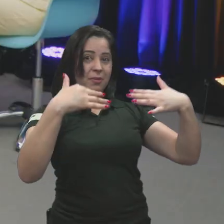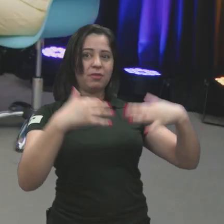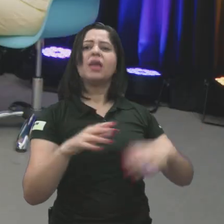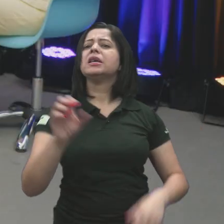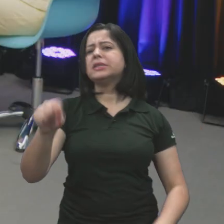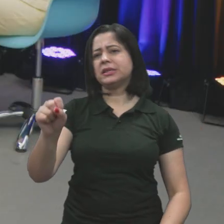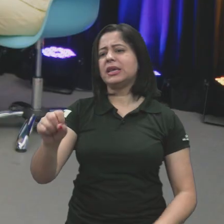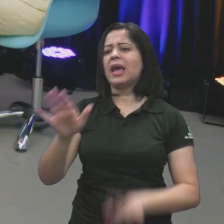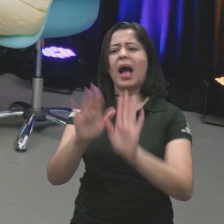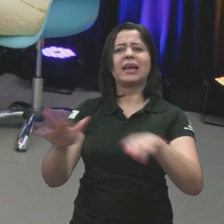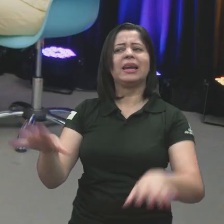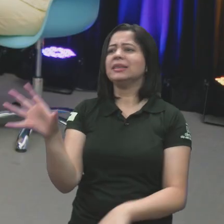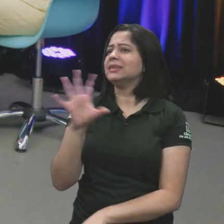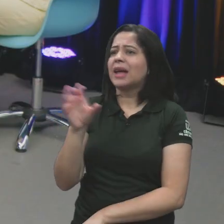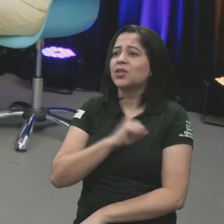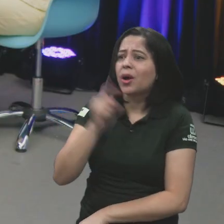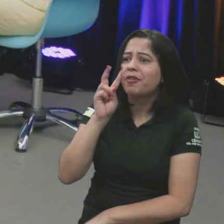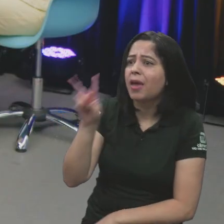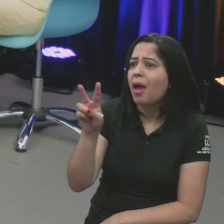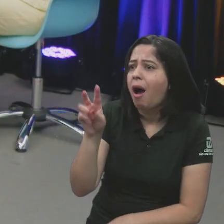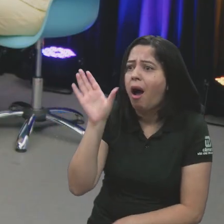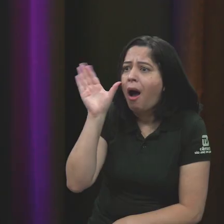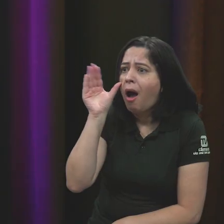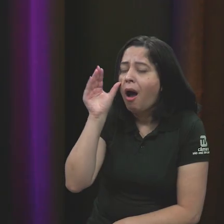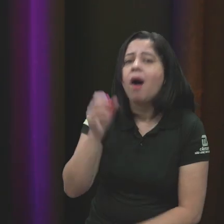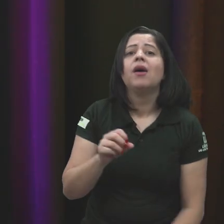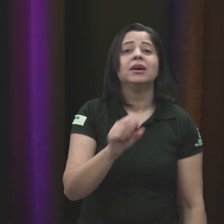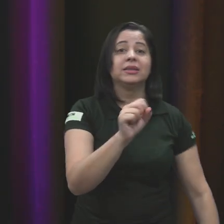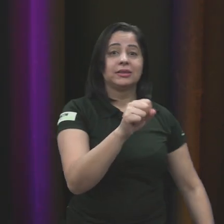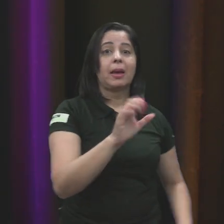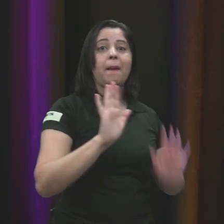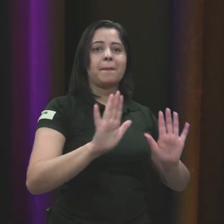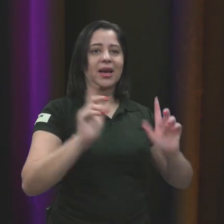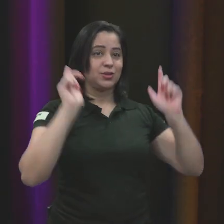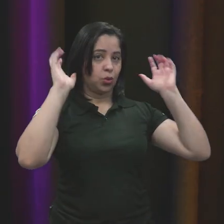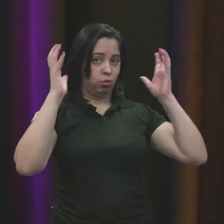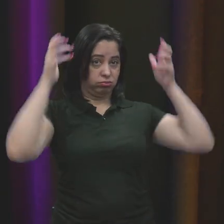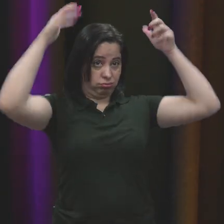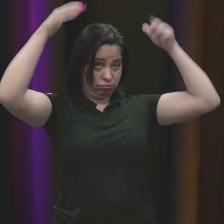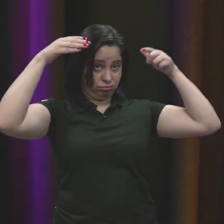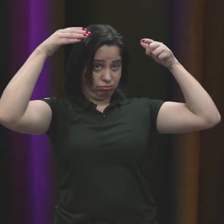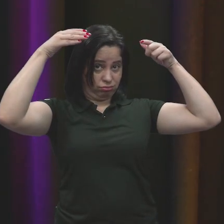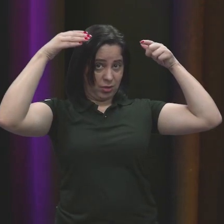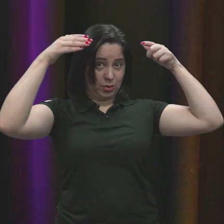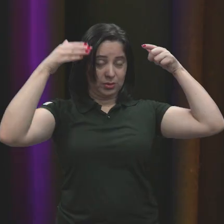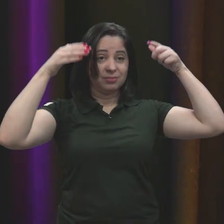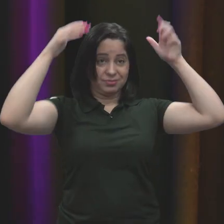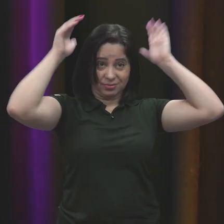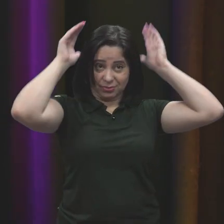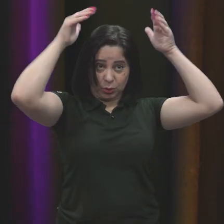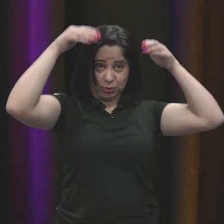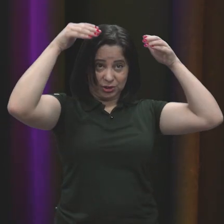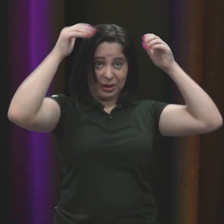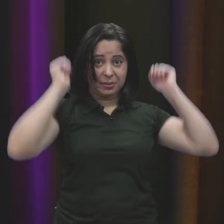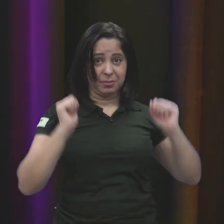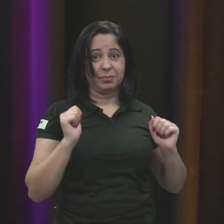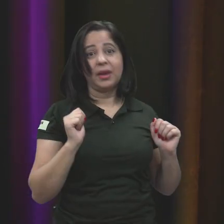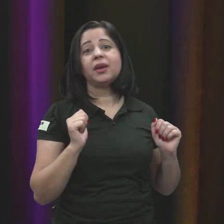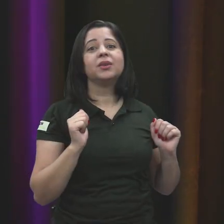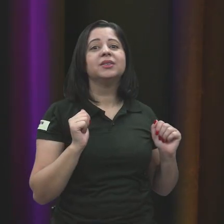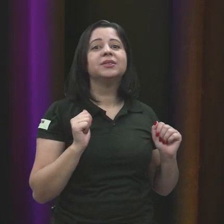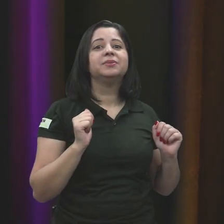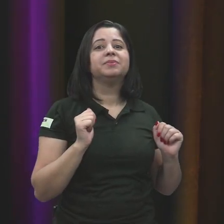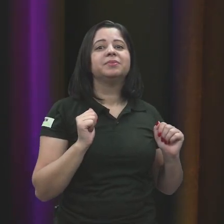criança adora, né? A criançada e a criança adora. é curiosa, vê... Mas o que marcou bastante é o meu chapéu, né? Hoje mesmo encontrei lá